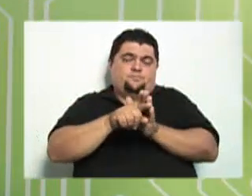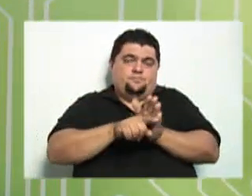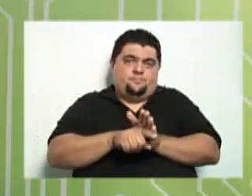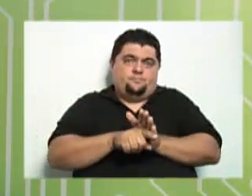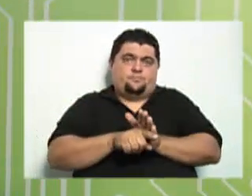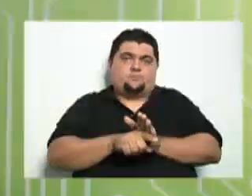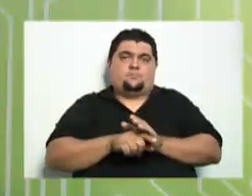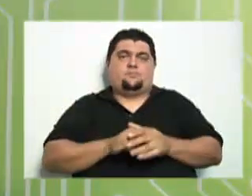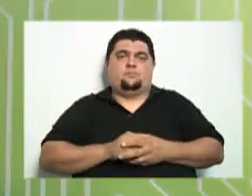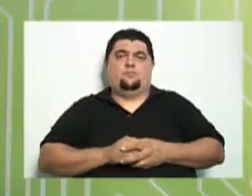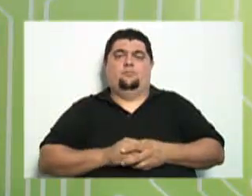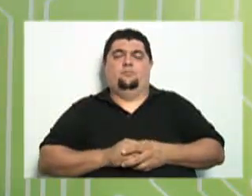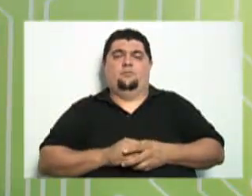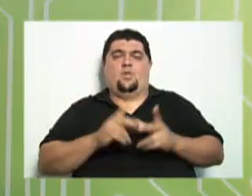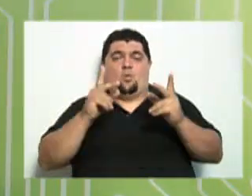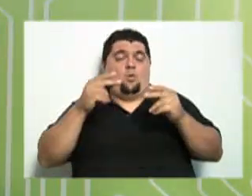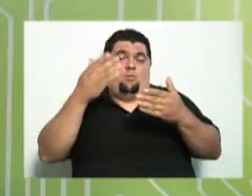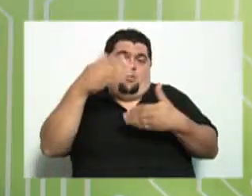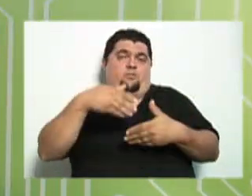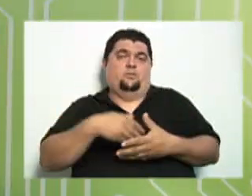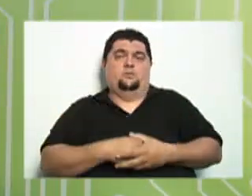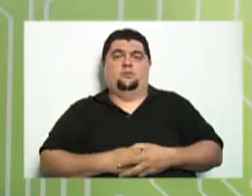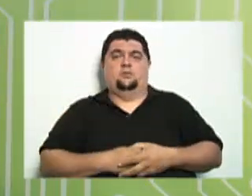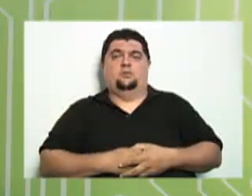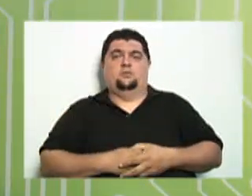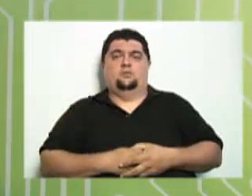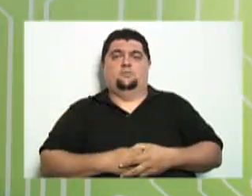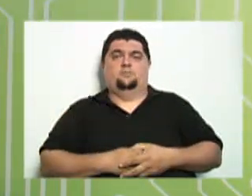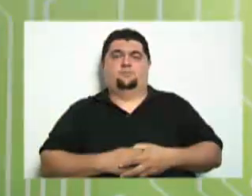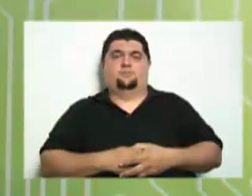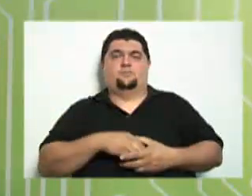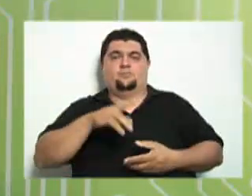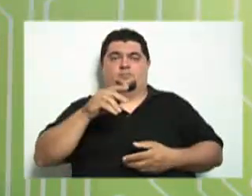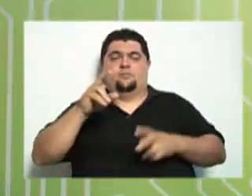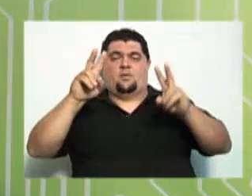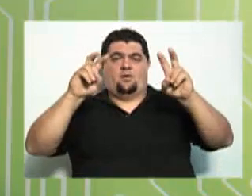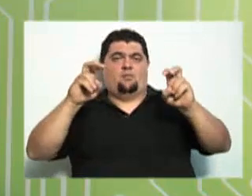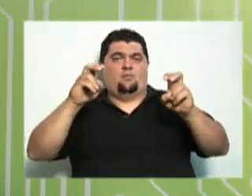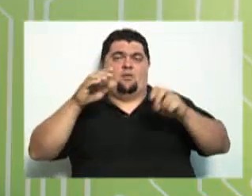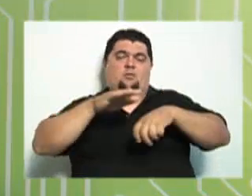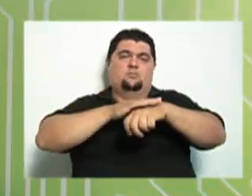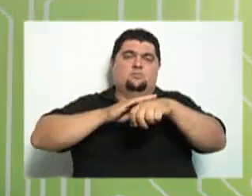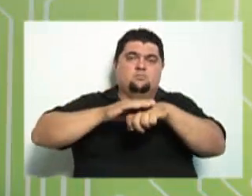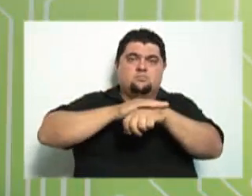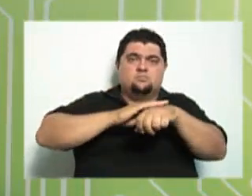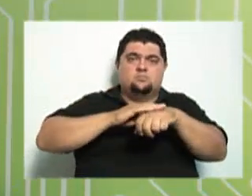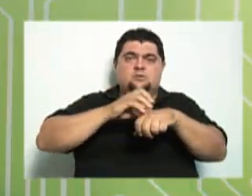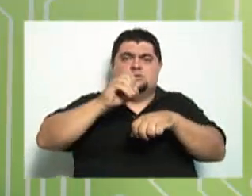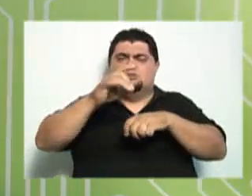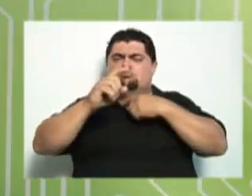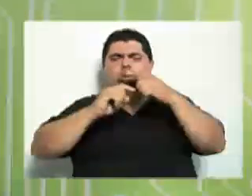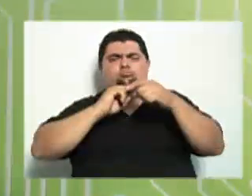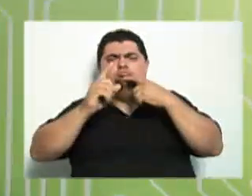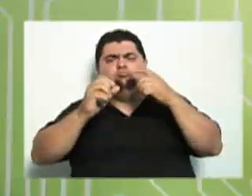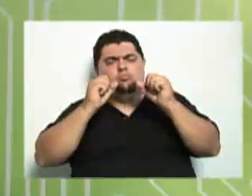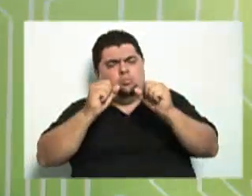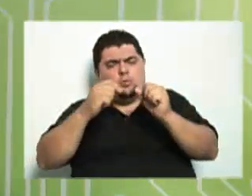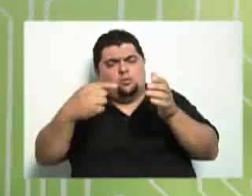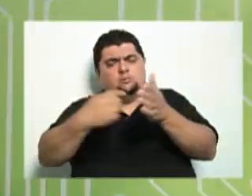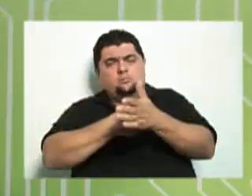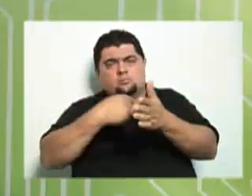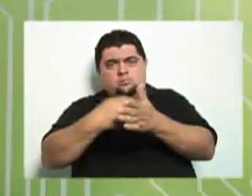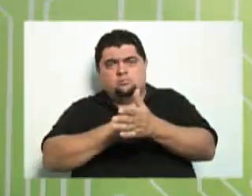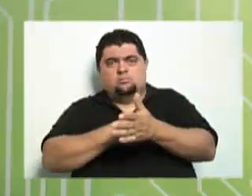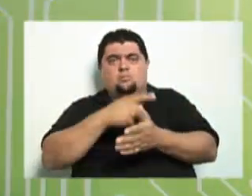escolhas nos moldes da nossa prova. A gente vai ter mais tempo para discutir isso. Se você tem qualquer dúvida, você pode perguntar para o